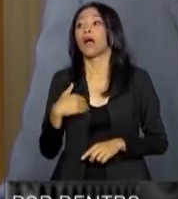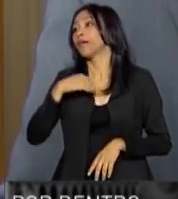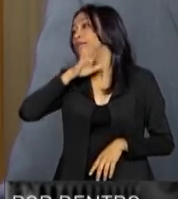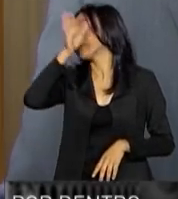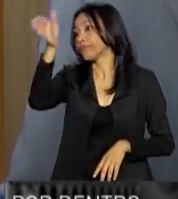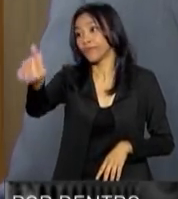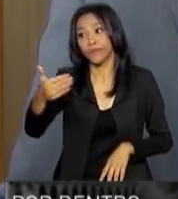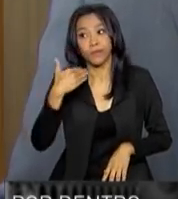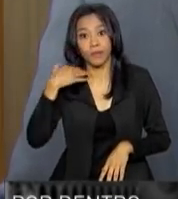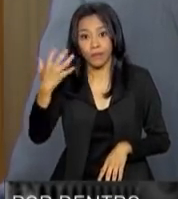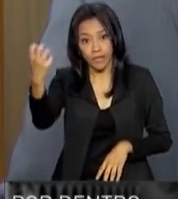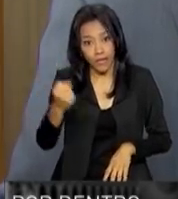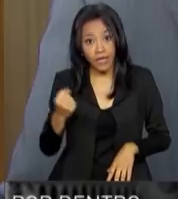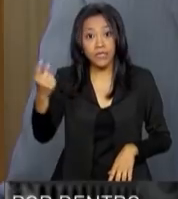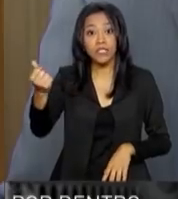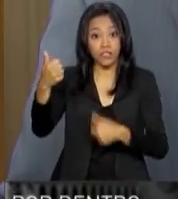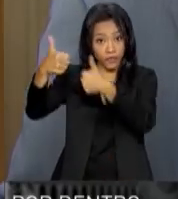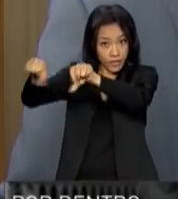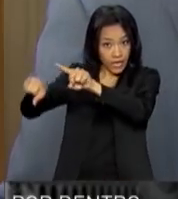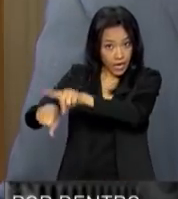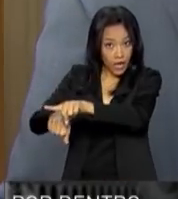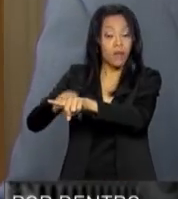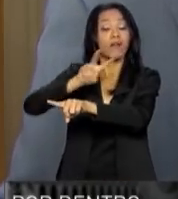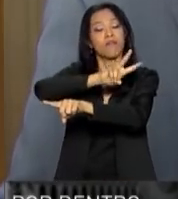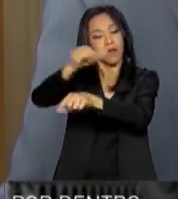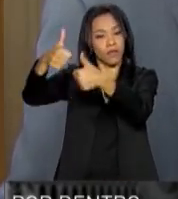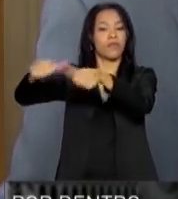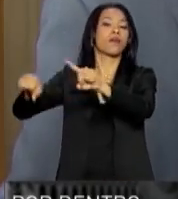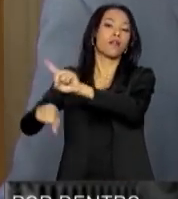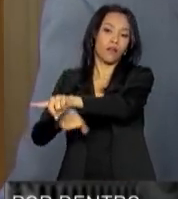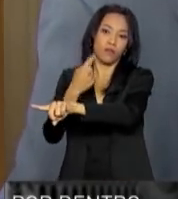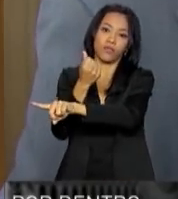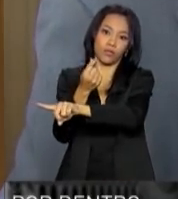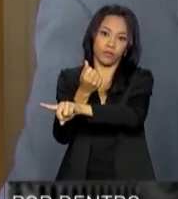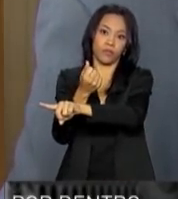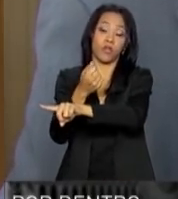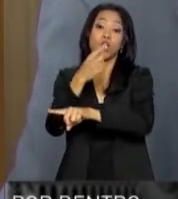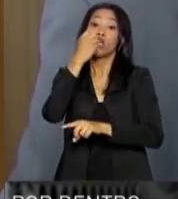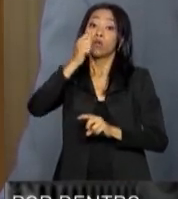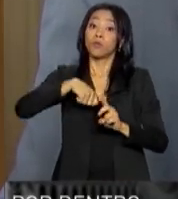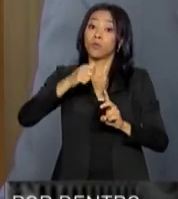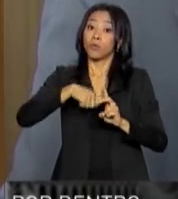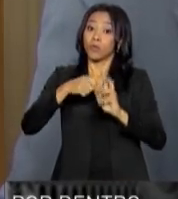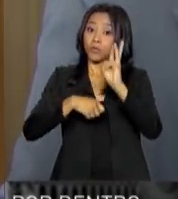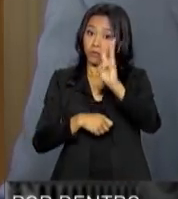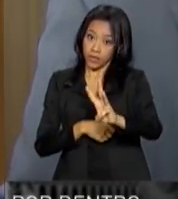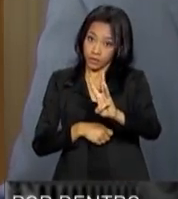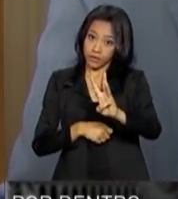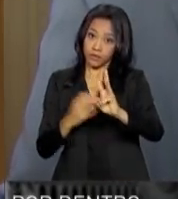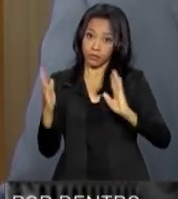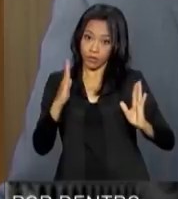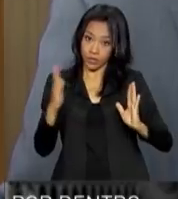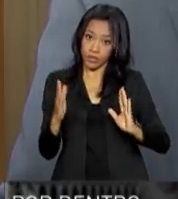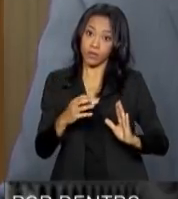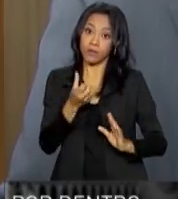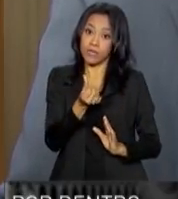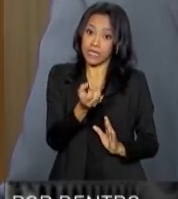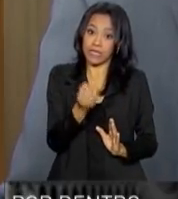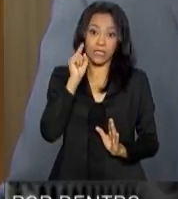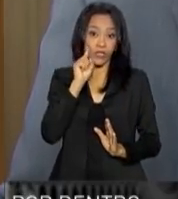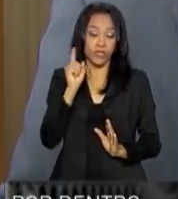sacar esse dinheiro vai ficar no banco vai nós enviamos durante dois meses nessa são 60 dias duas competências